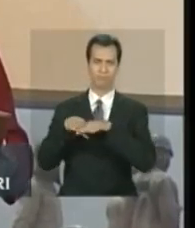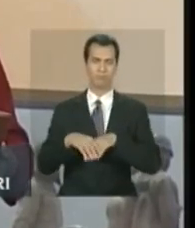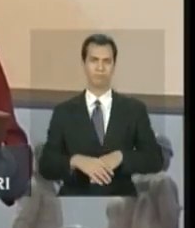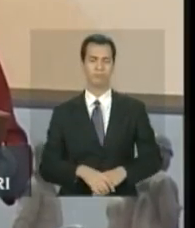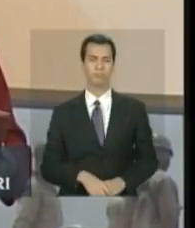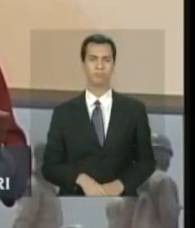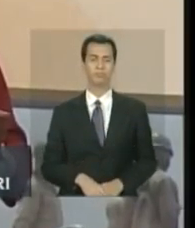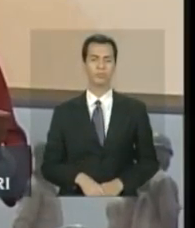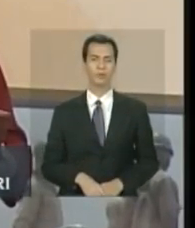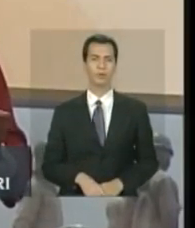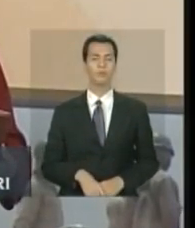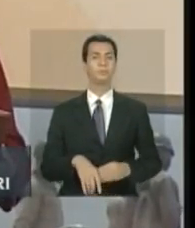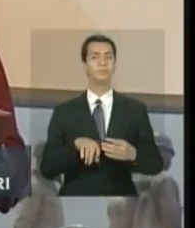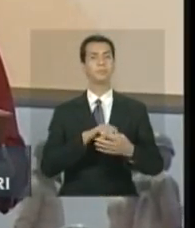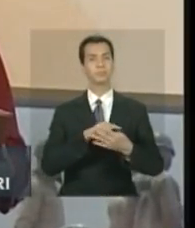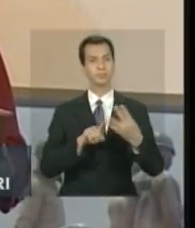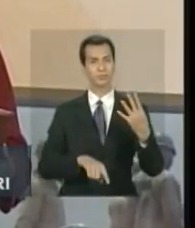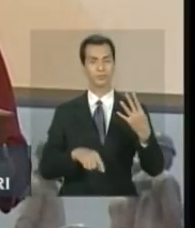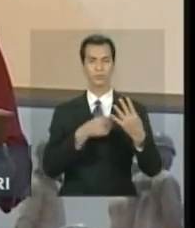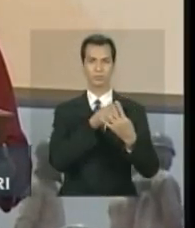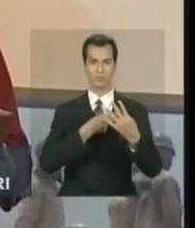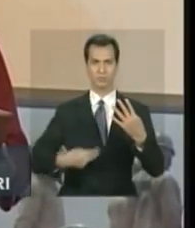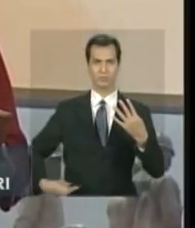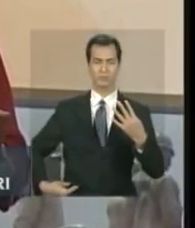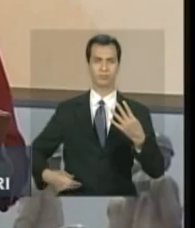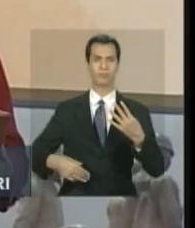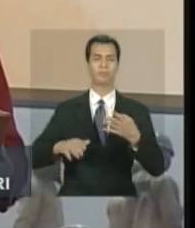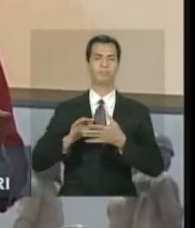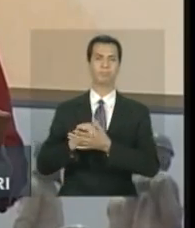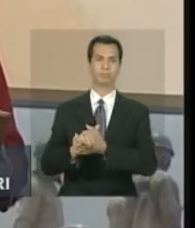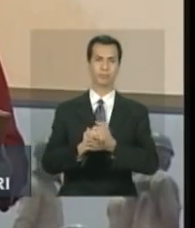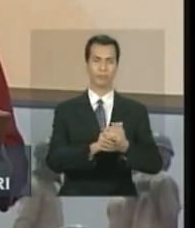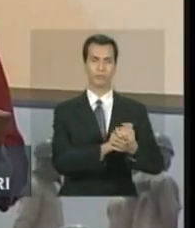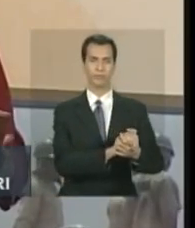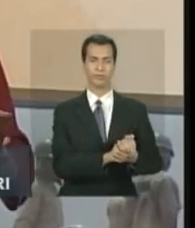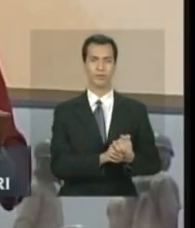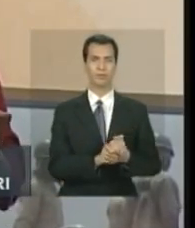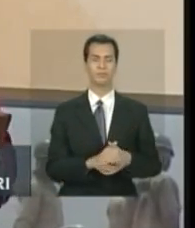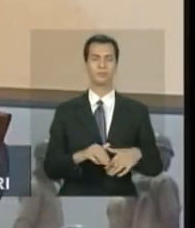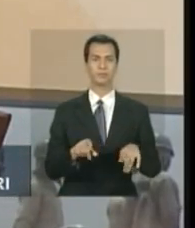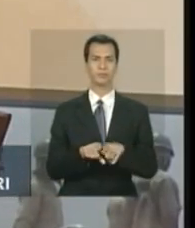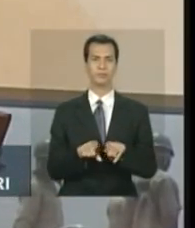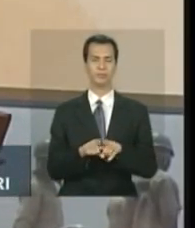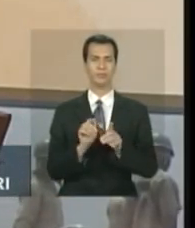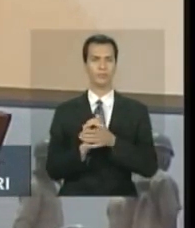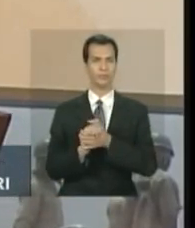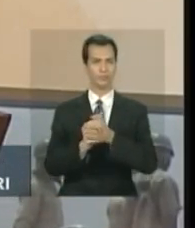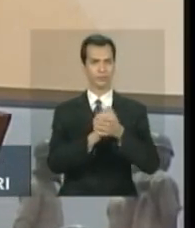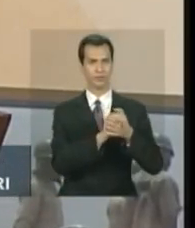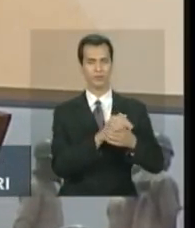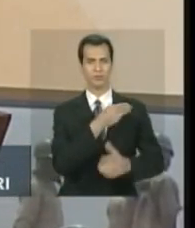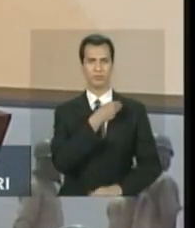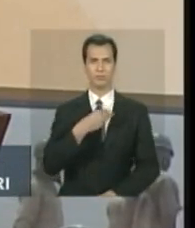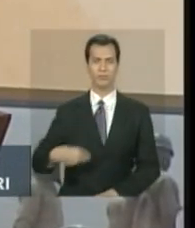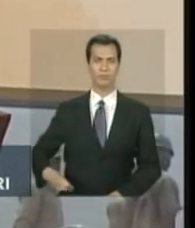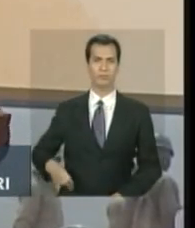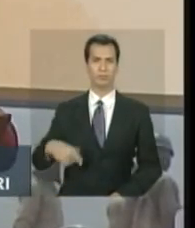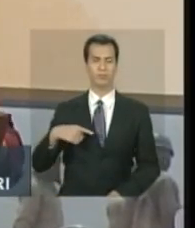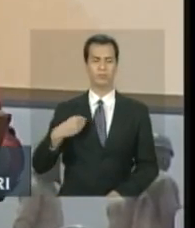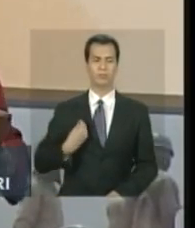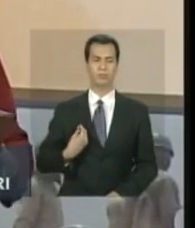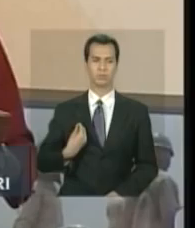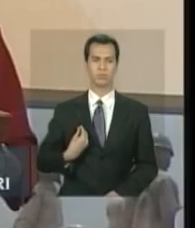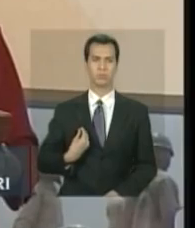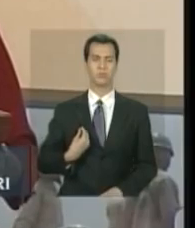Em nome desses ministros, eu queria cumprimentar os demais ministros que me acompanham. Eu